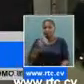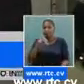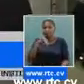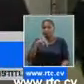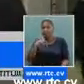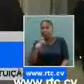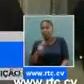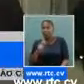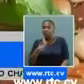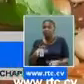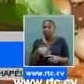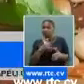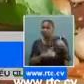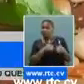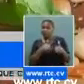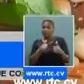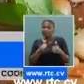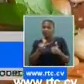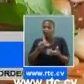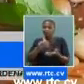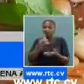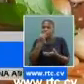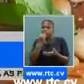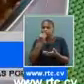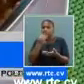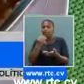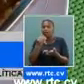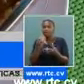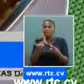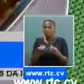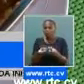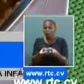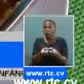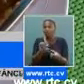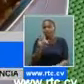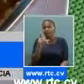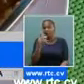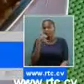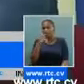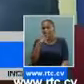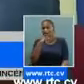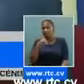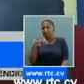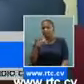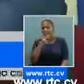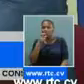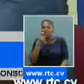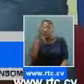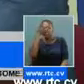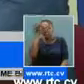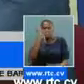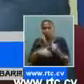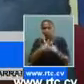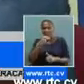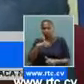vai competir com pratos de mariscos no horto foot championships no alabama onde prometem com simplicidade o